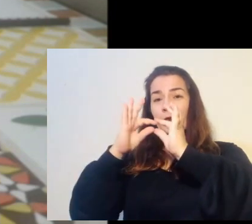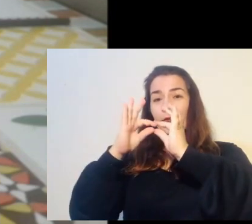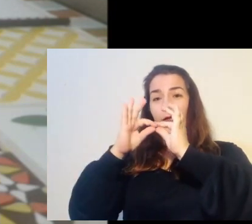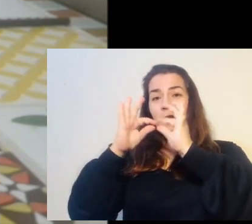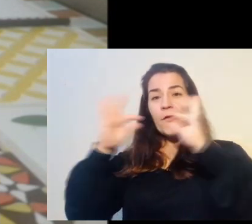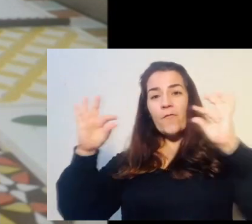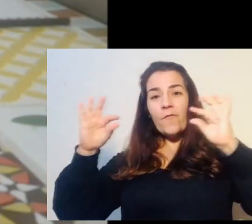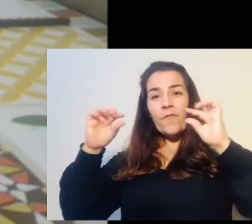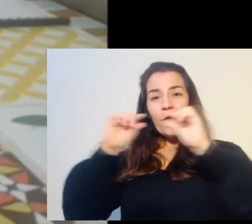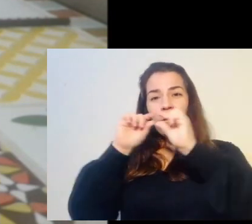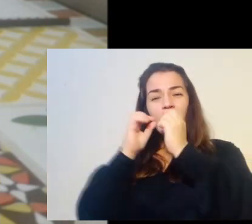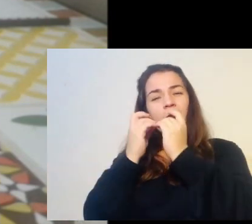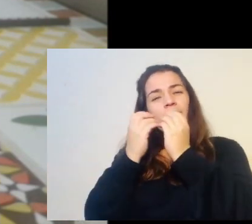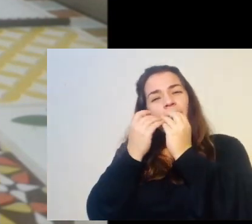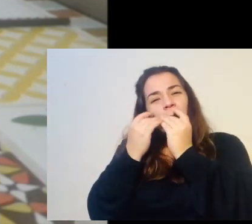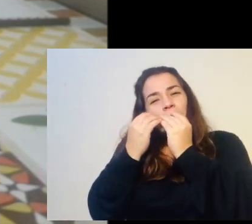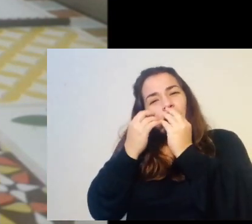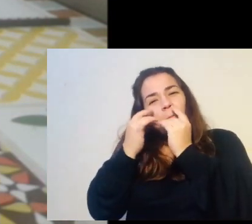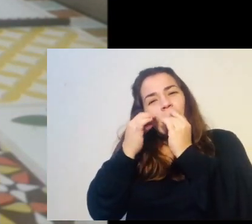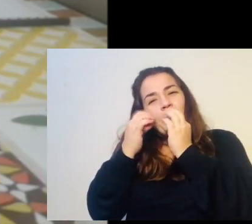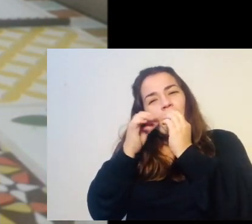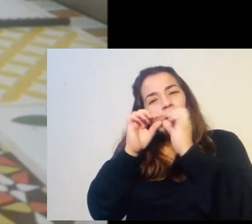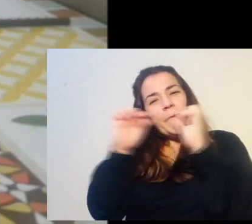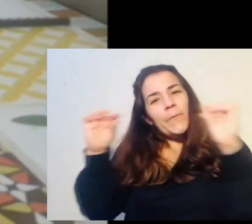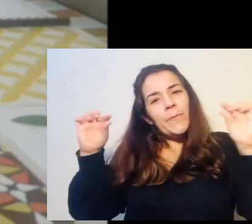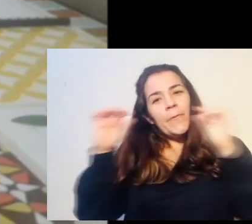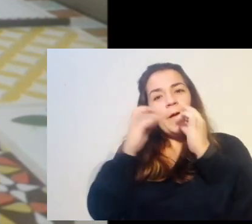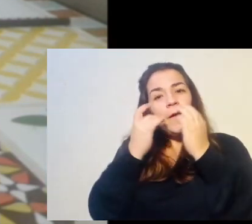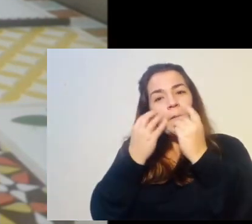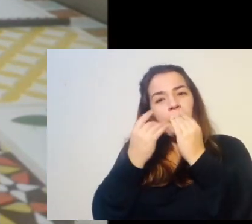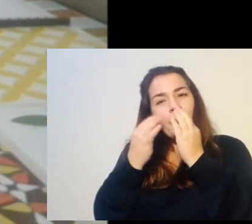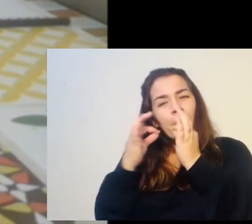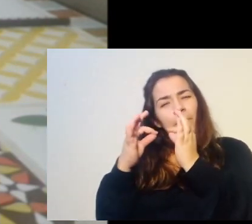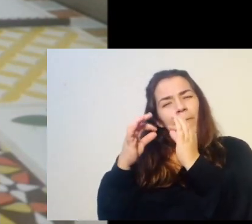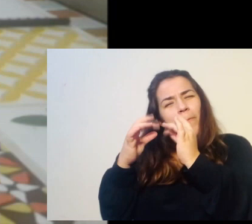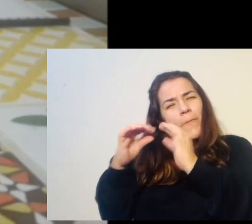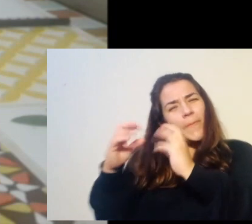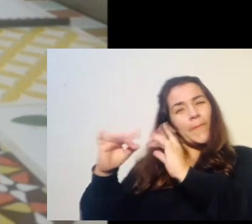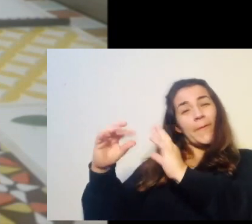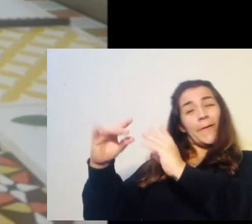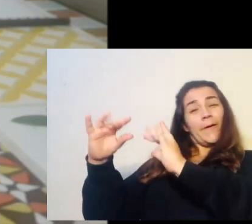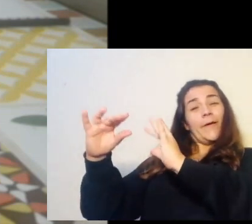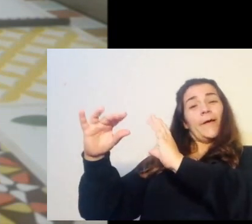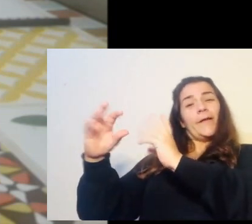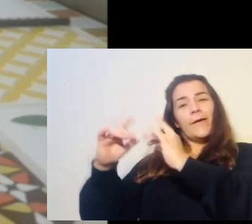mais fino vai ser mais agudo, né? Mais fino e menor.